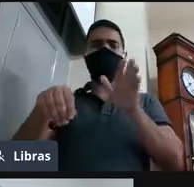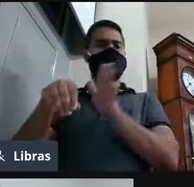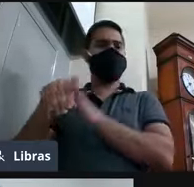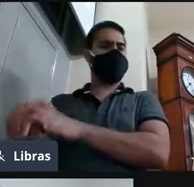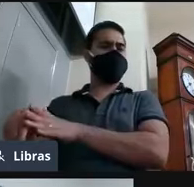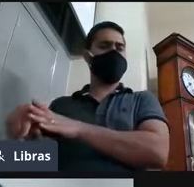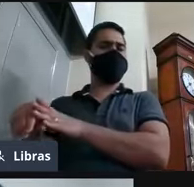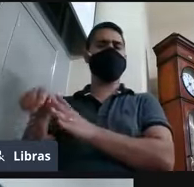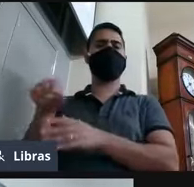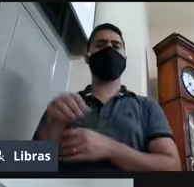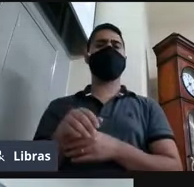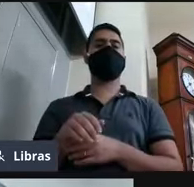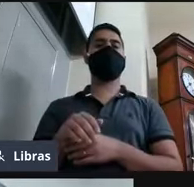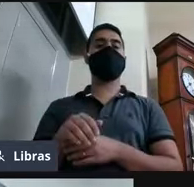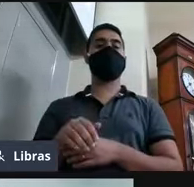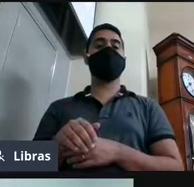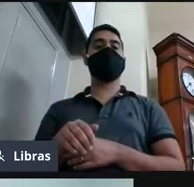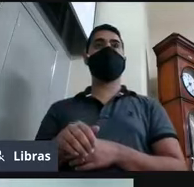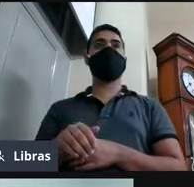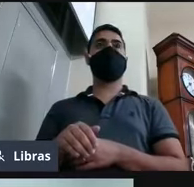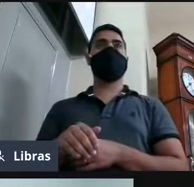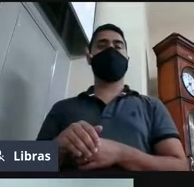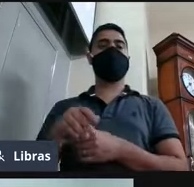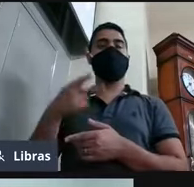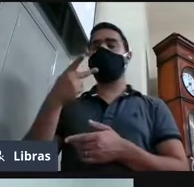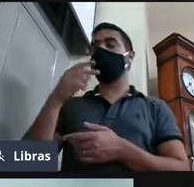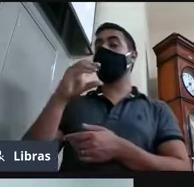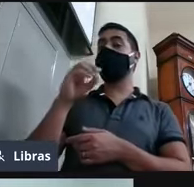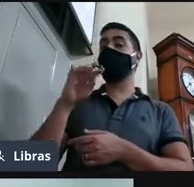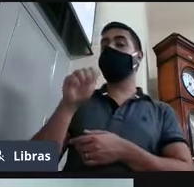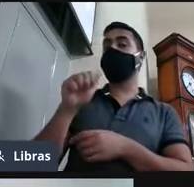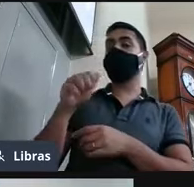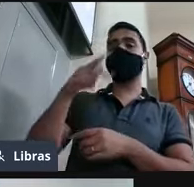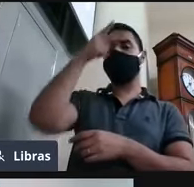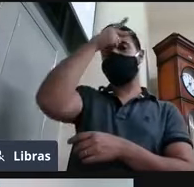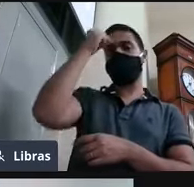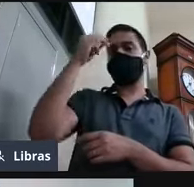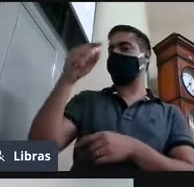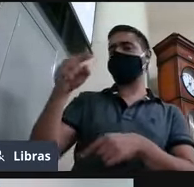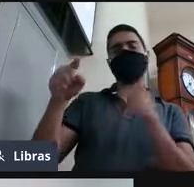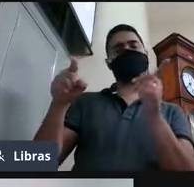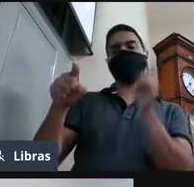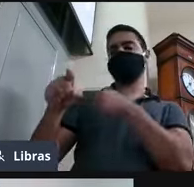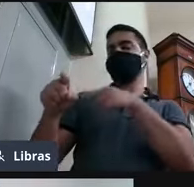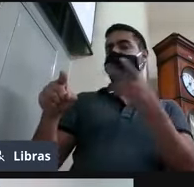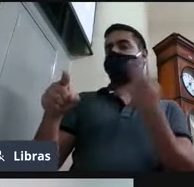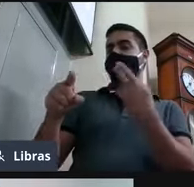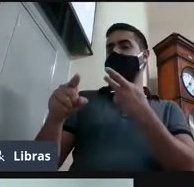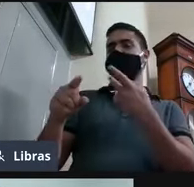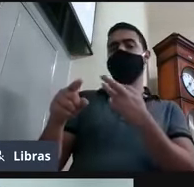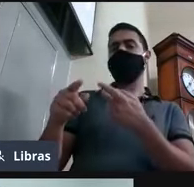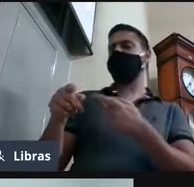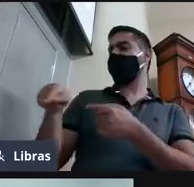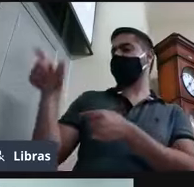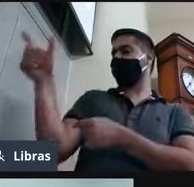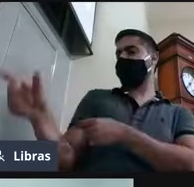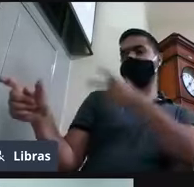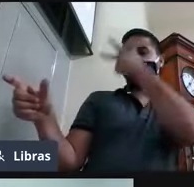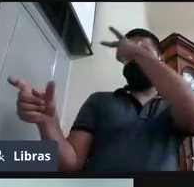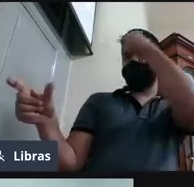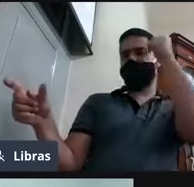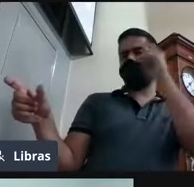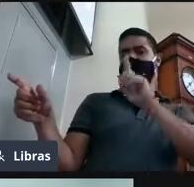Contas, perdão, as contas do prefeito, a gente não está votando contra a pessoa do prefeito. A gente está